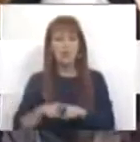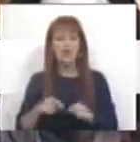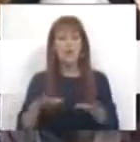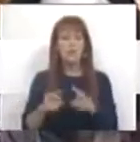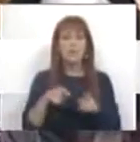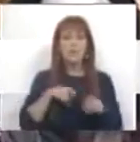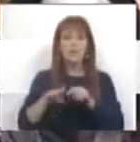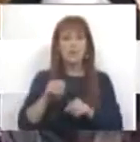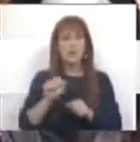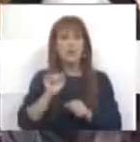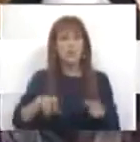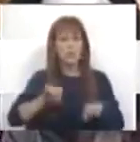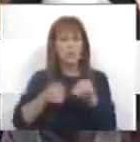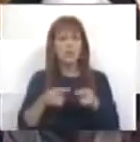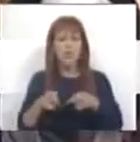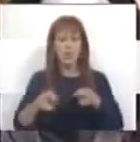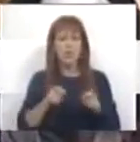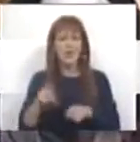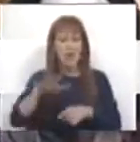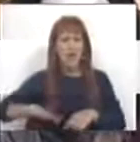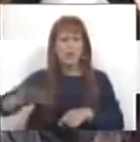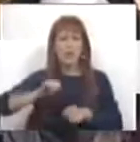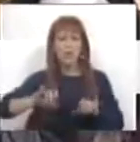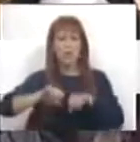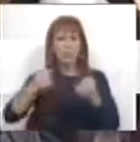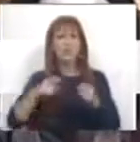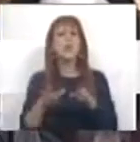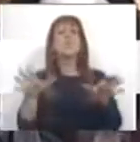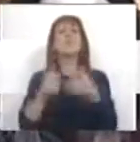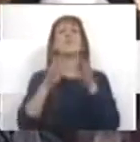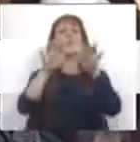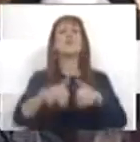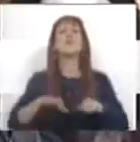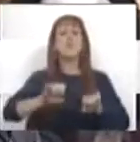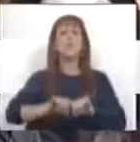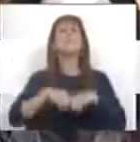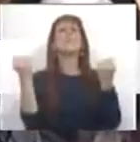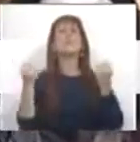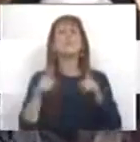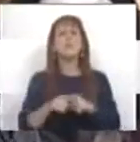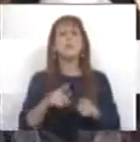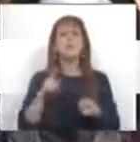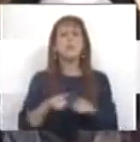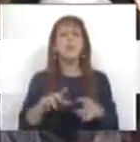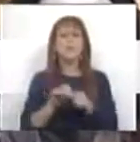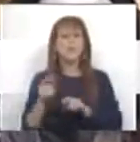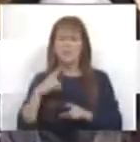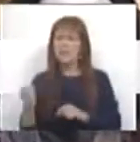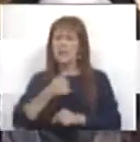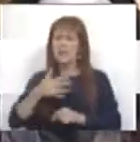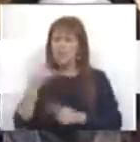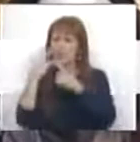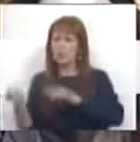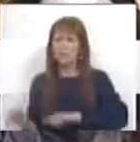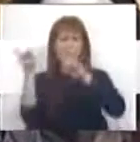de Política Distrital do Partido, a Coordenadora Nacional do Partido e o Grupo Parlamentar do Partido, de onde sai para uma empresa